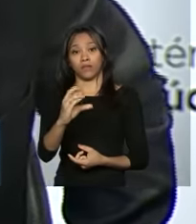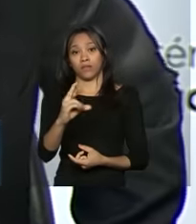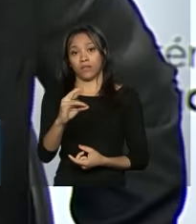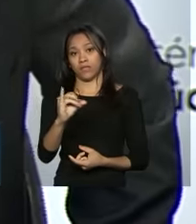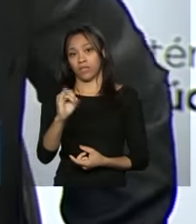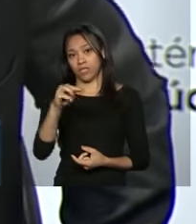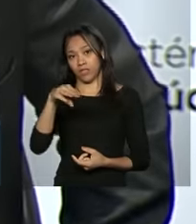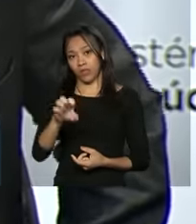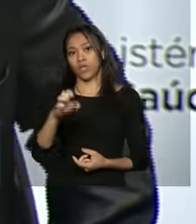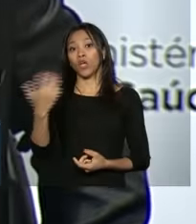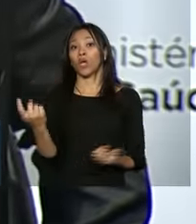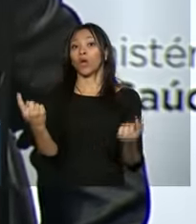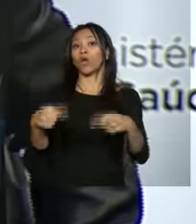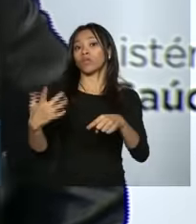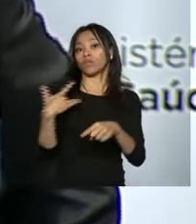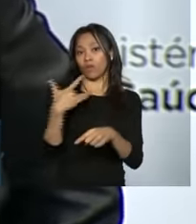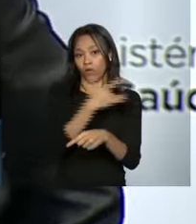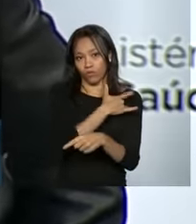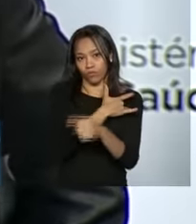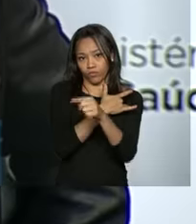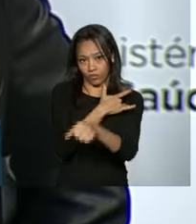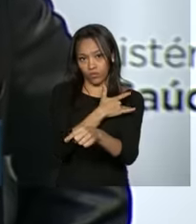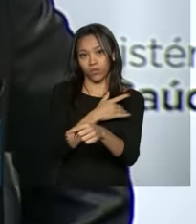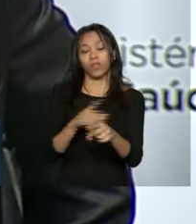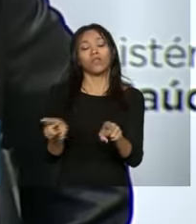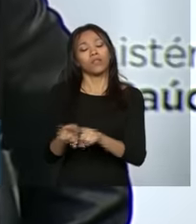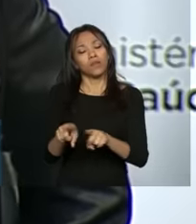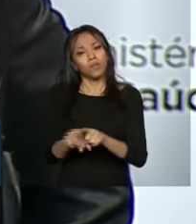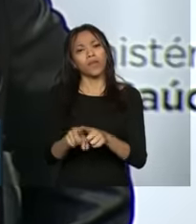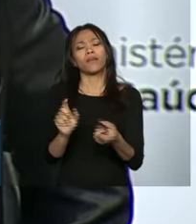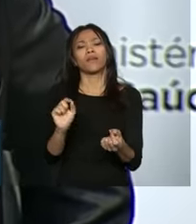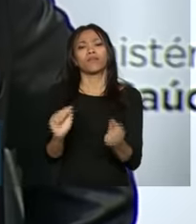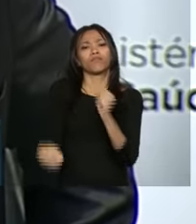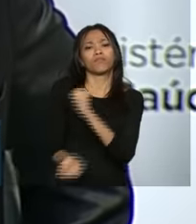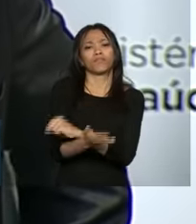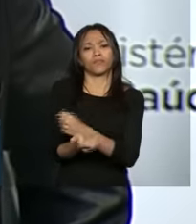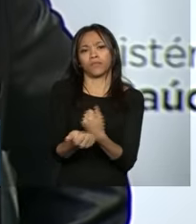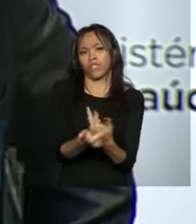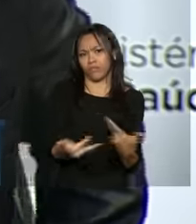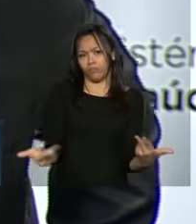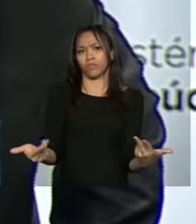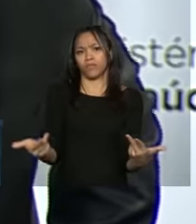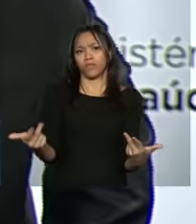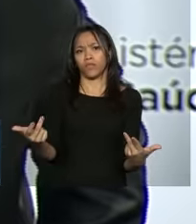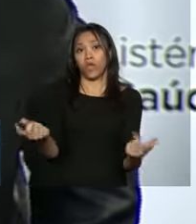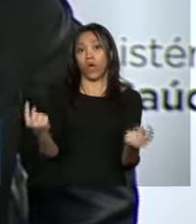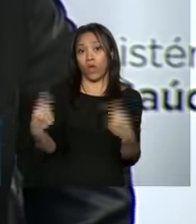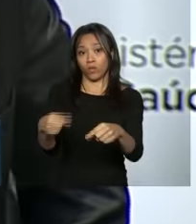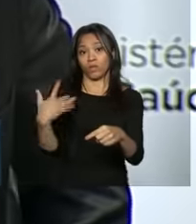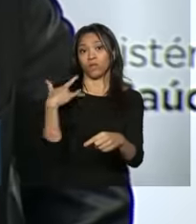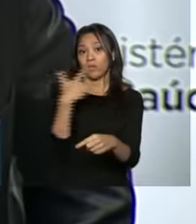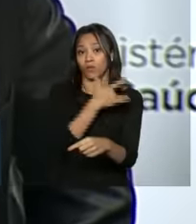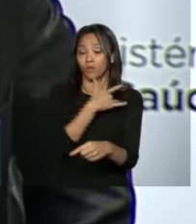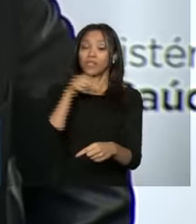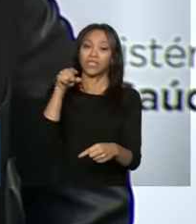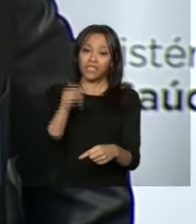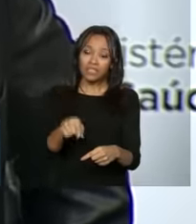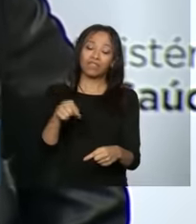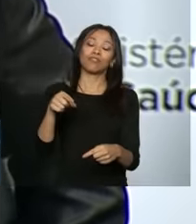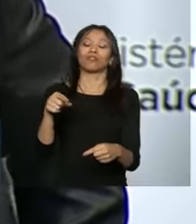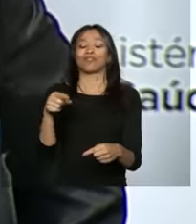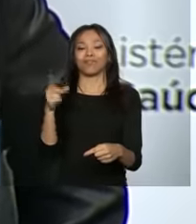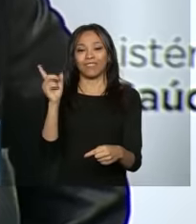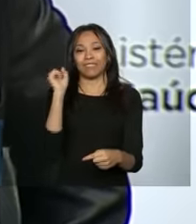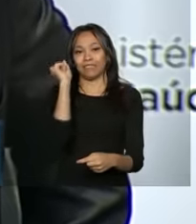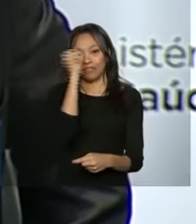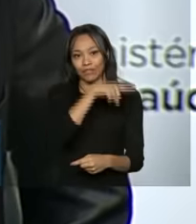dos dmis mas um foco na nos crimes e fraudes contra a saúde tendo em visto o impacto que isso tem pros pros